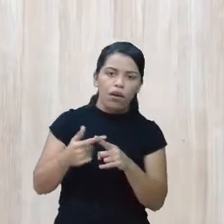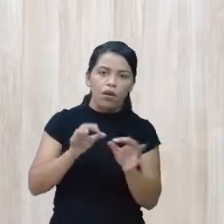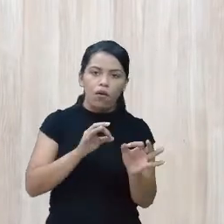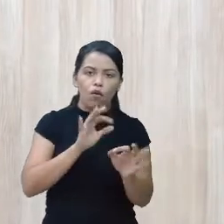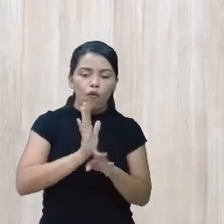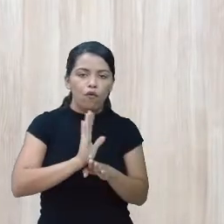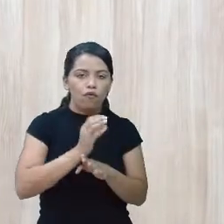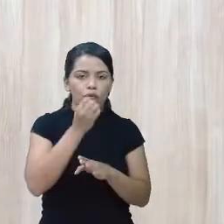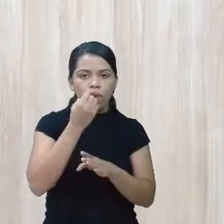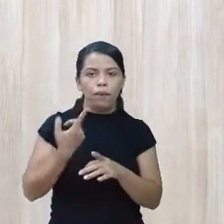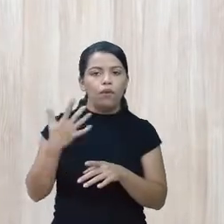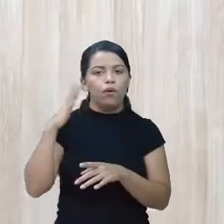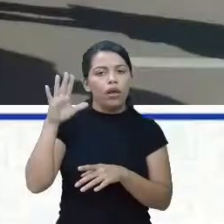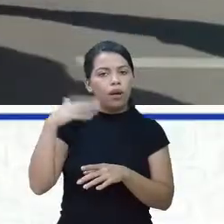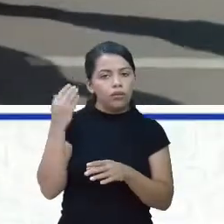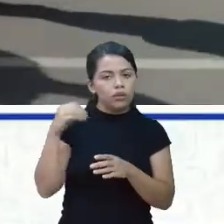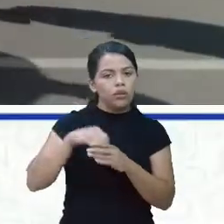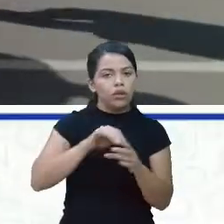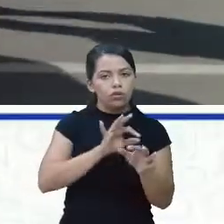Vamos ver.